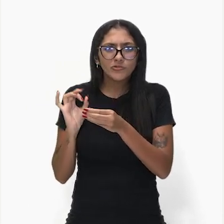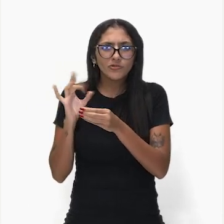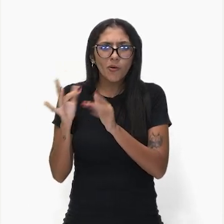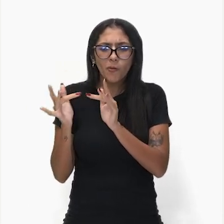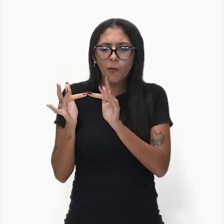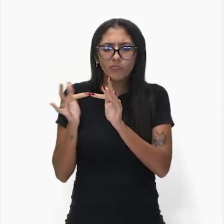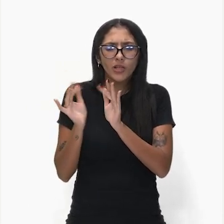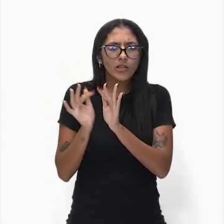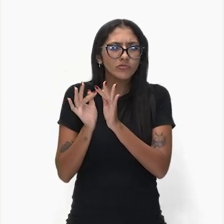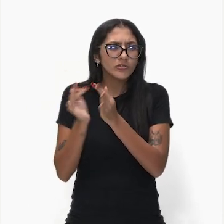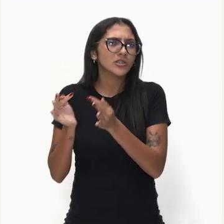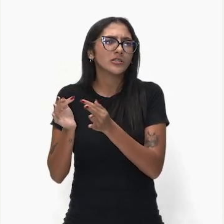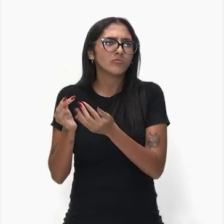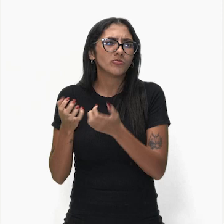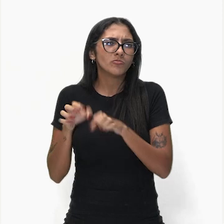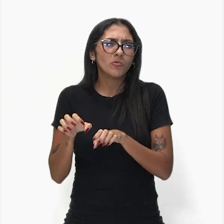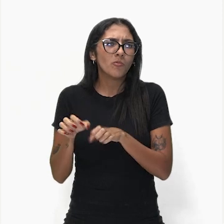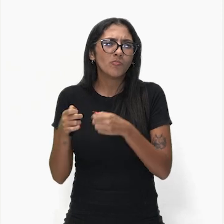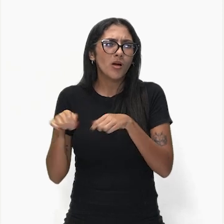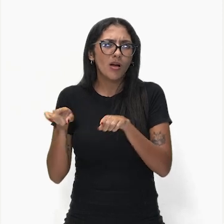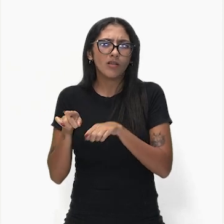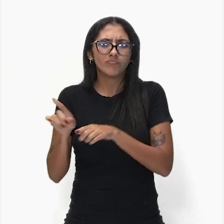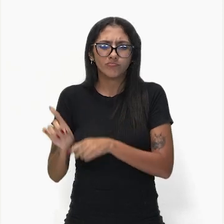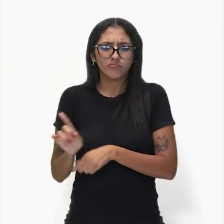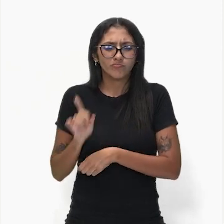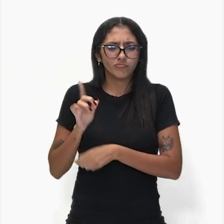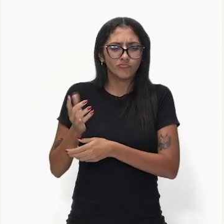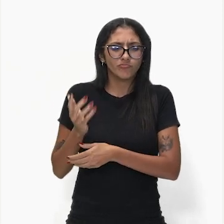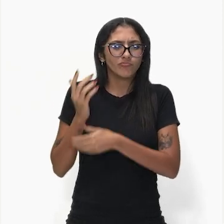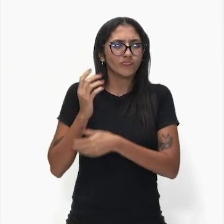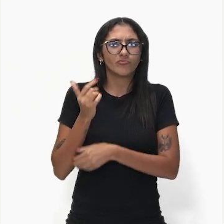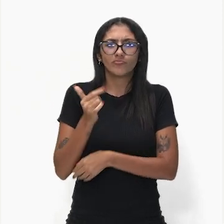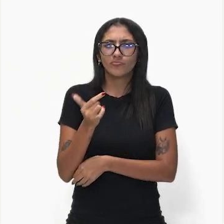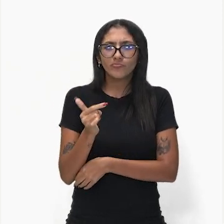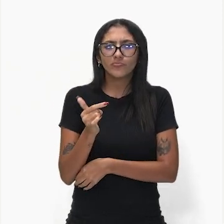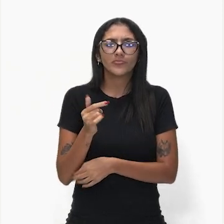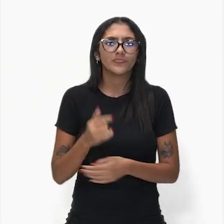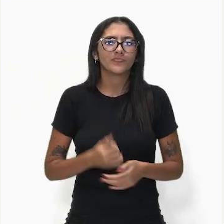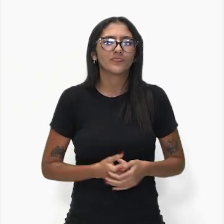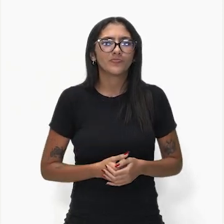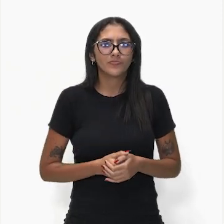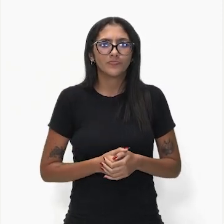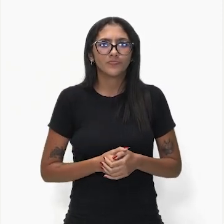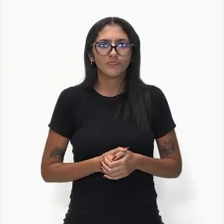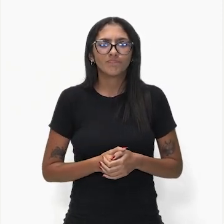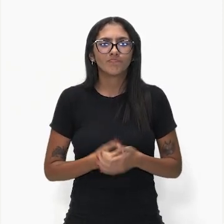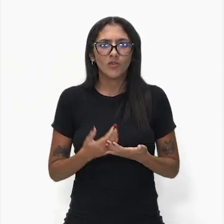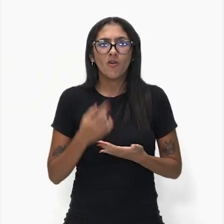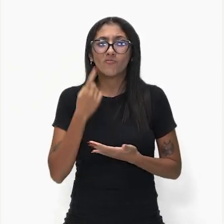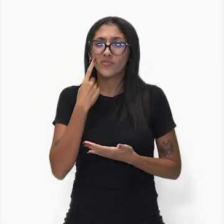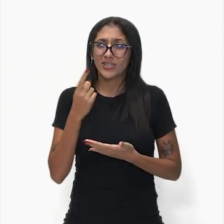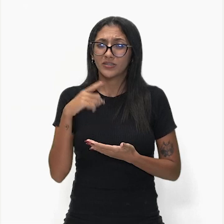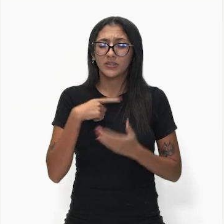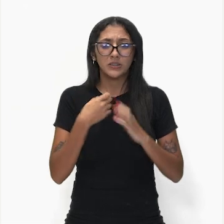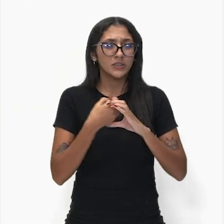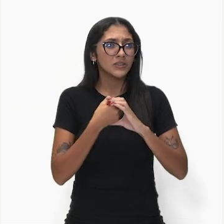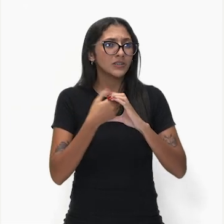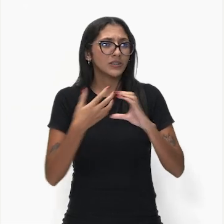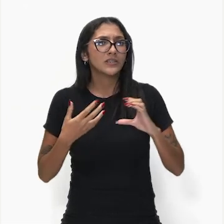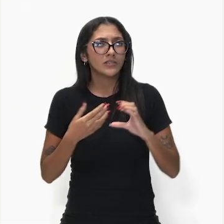encascada, encolhida. Então, observe a construção da criança, certo? Perceba que essa é uma imagem muito forte. A criança